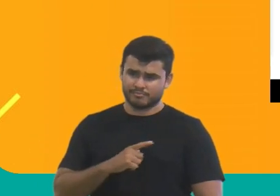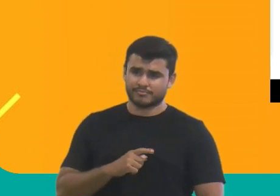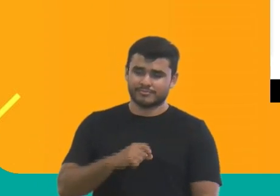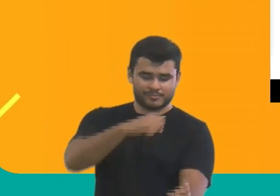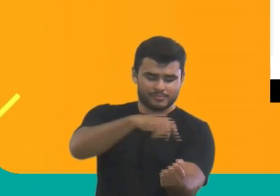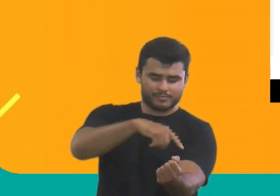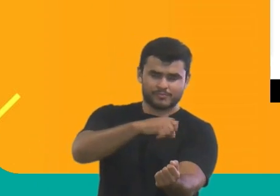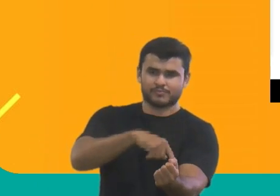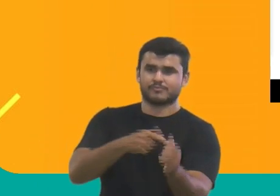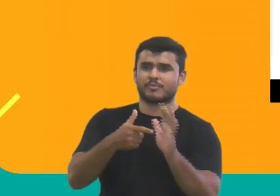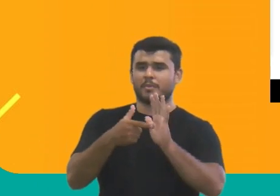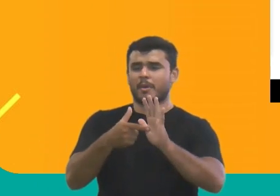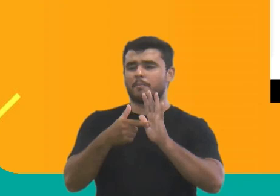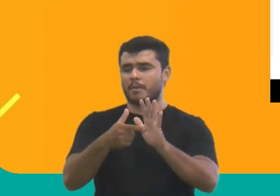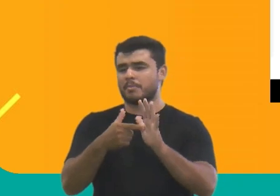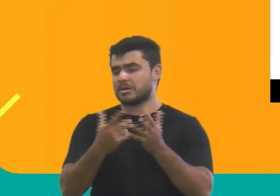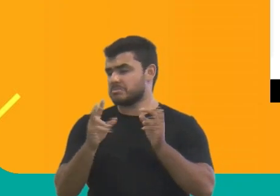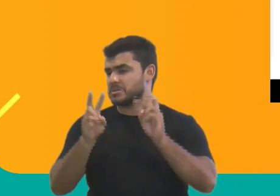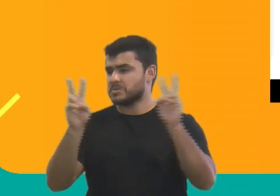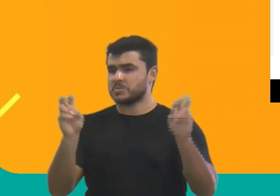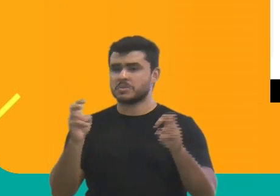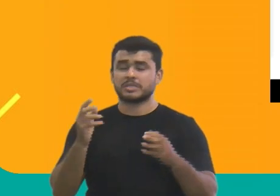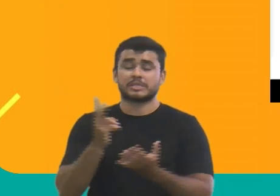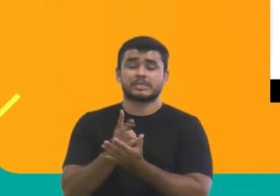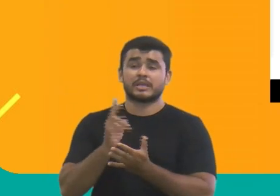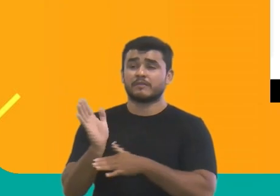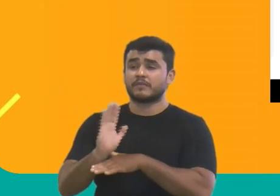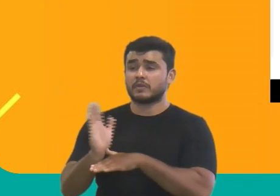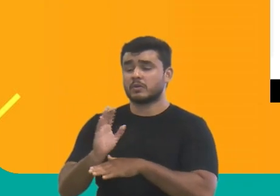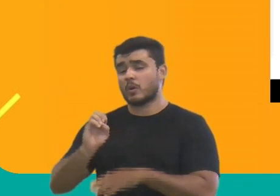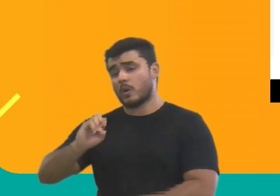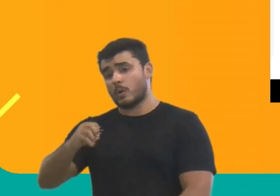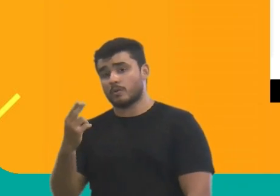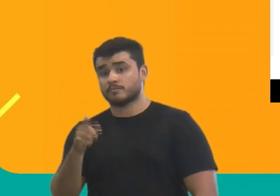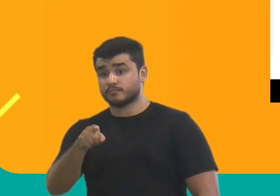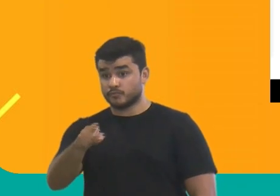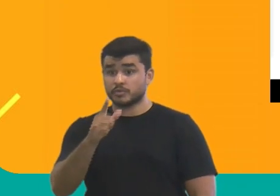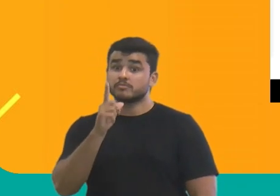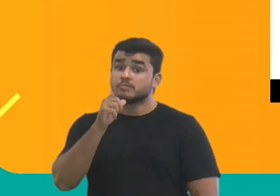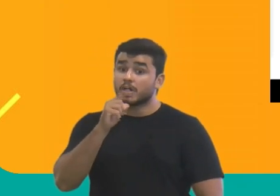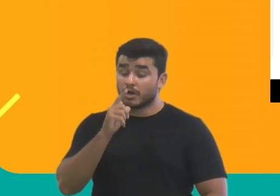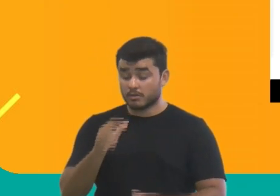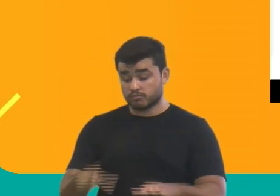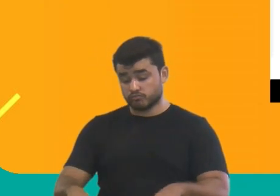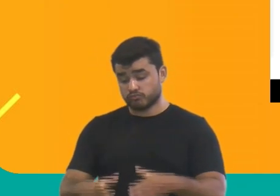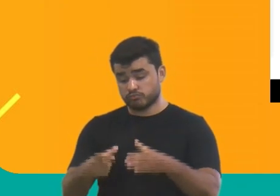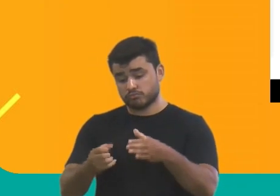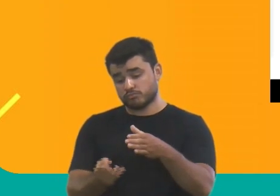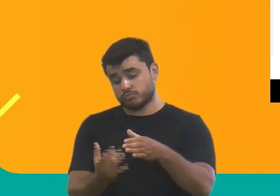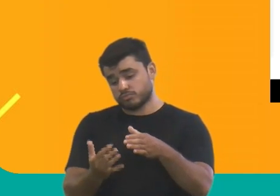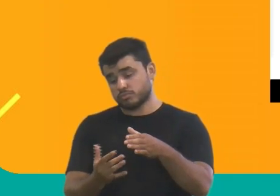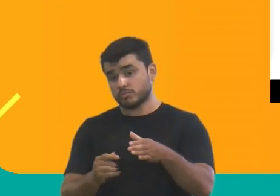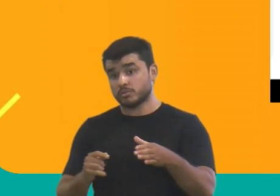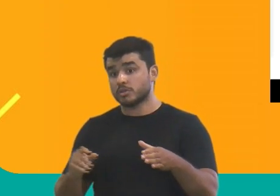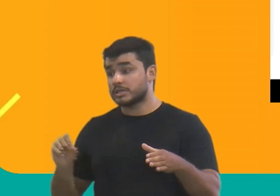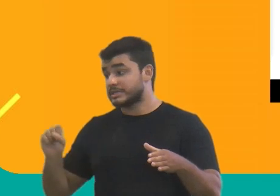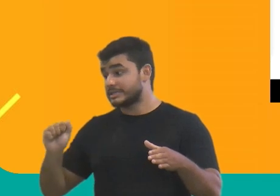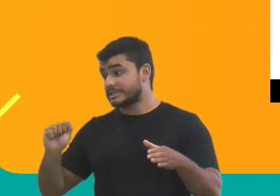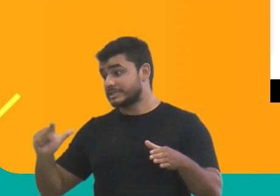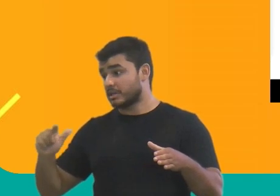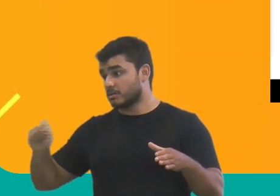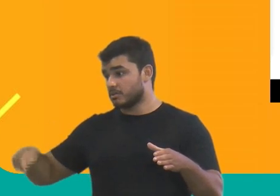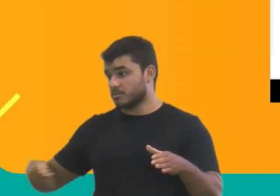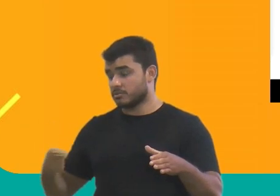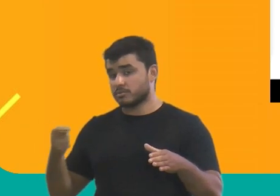até em letras de canção. Um litro de água filtrada ou fervida ou mineral engarrafada, uma colher de sopa bem cheia ou duas rasas